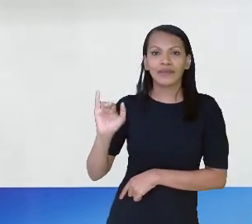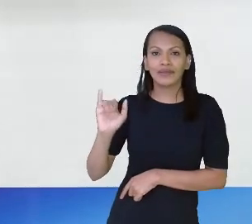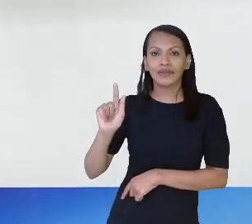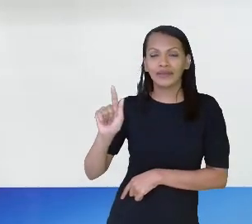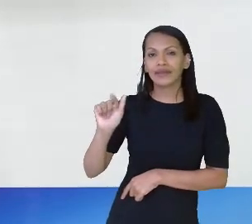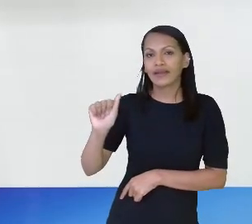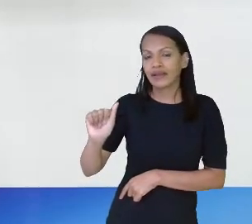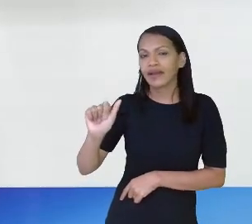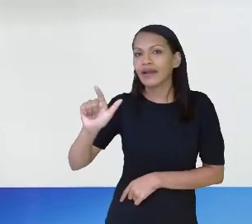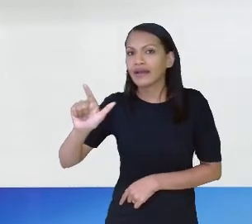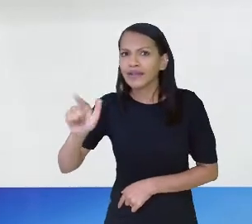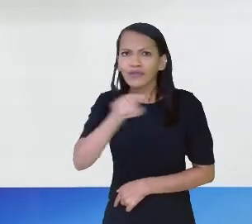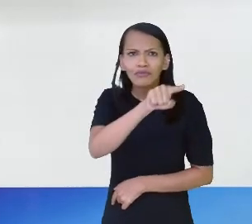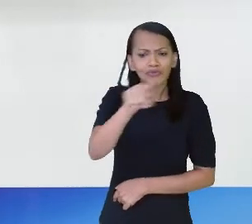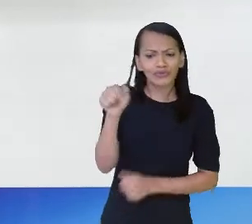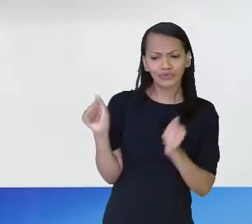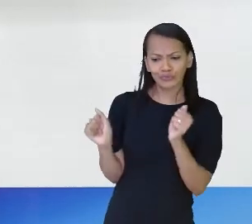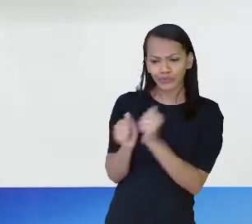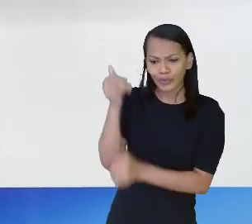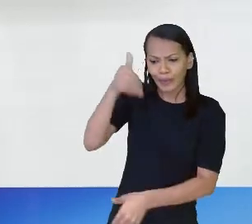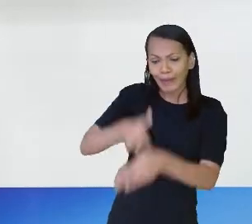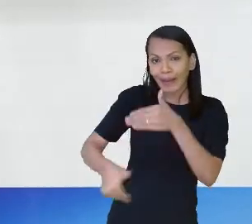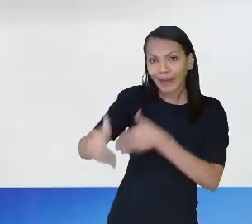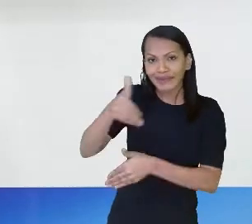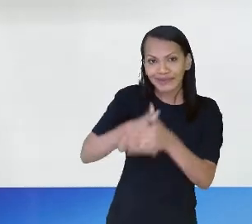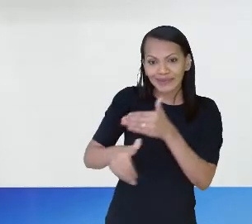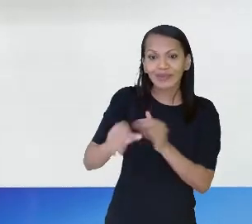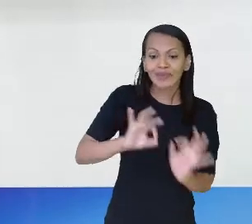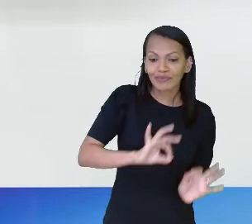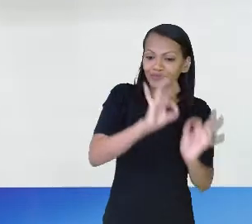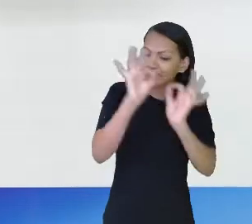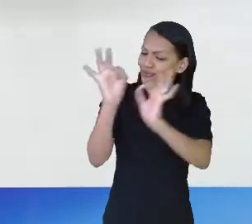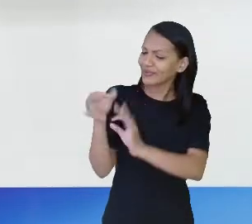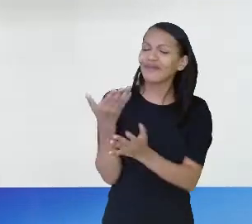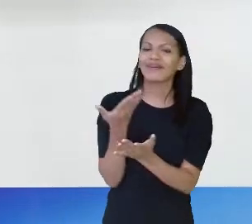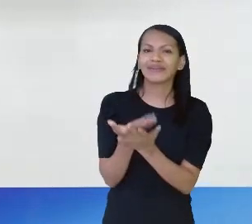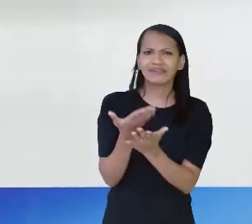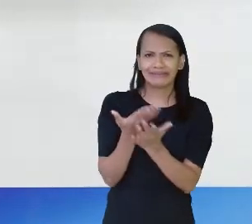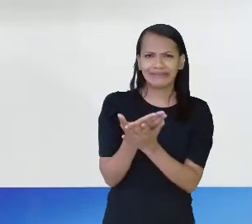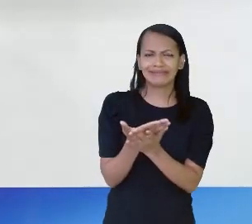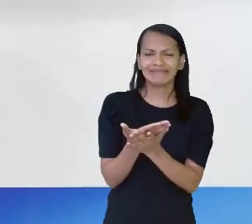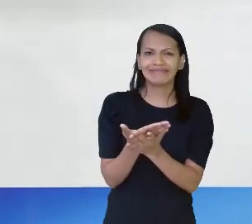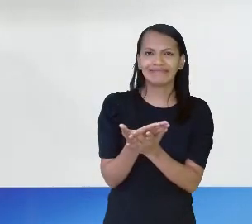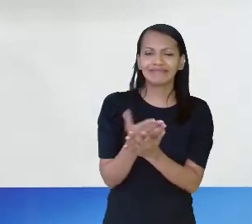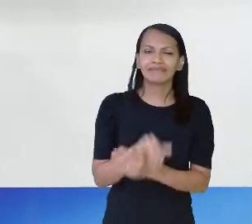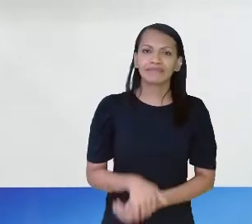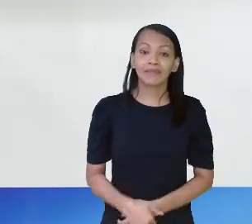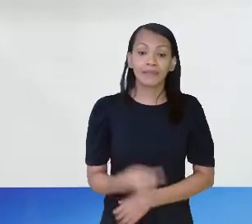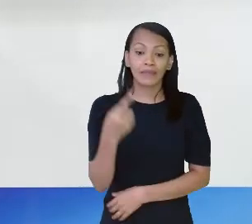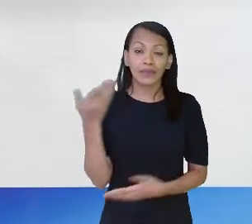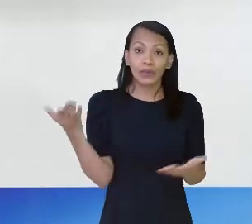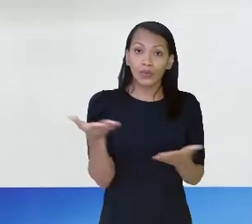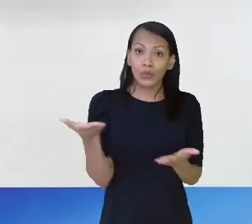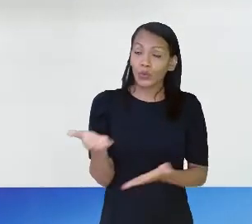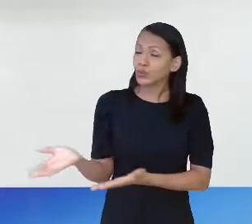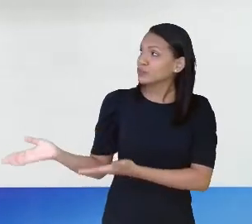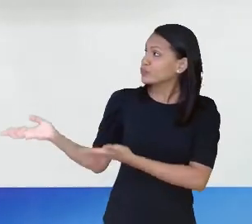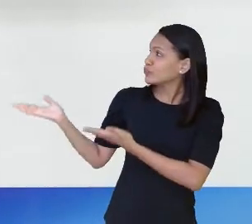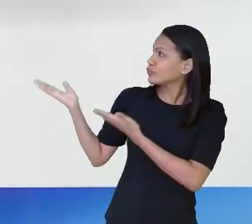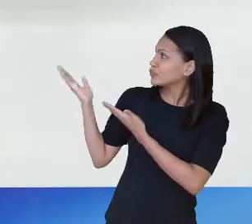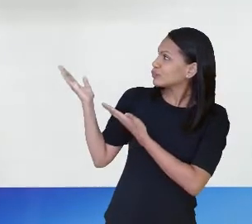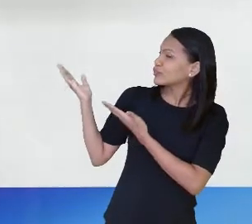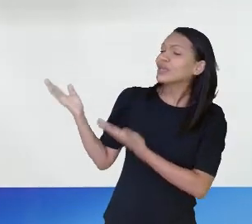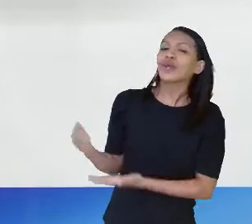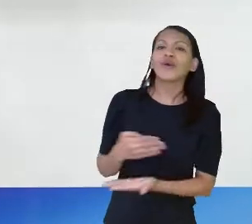que vocês participem e acompanhem as nossas aulas, beleza? Vamos lá. Hoje a gente vai começar sobre